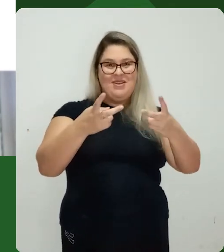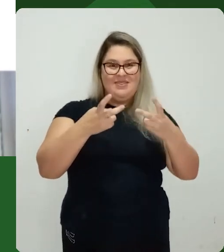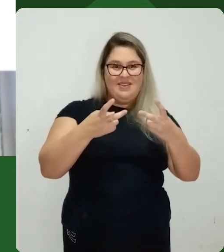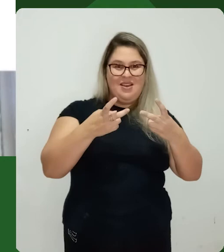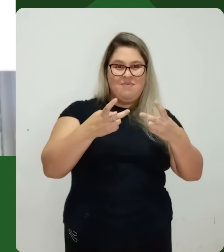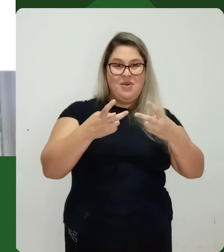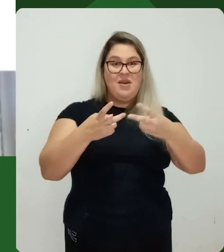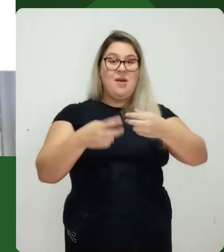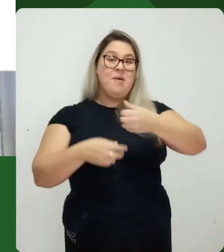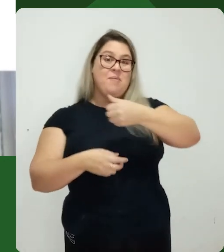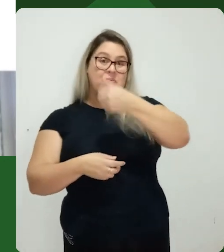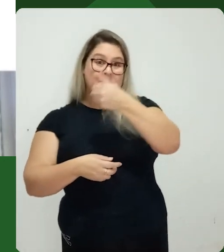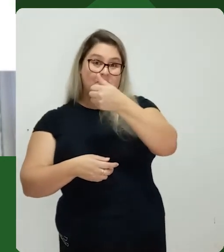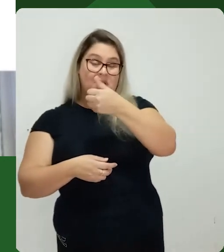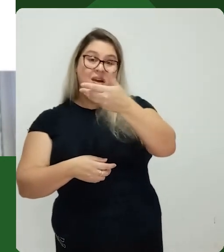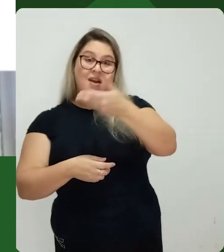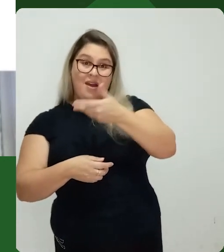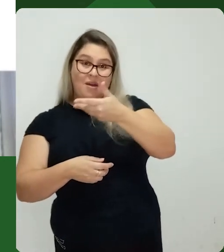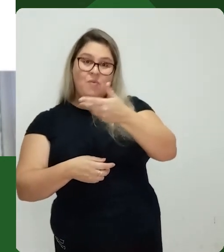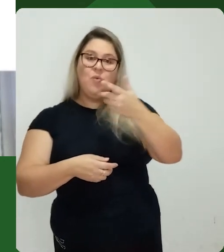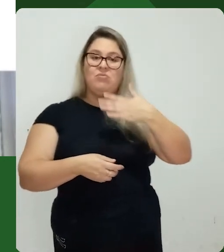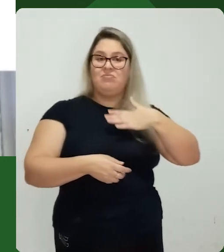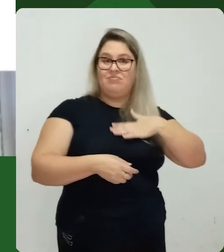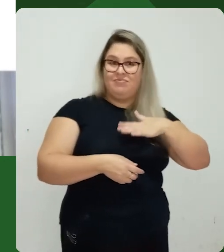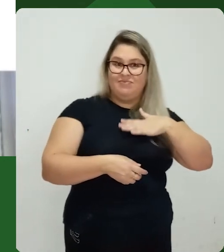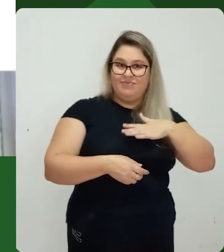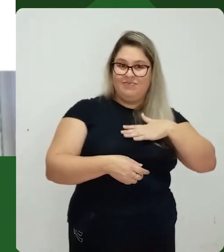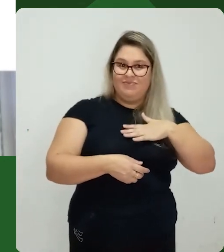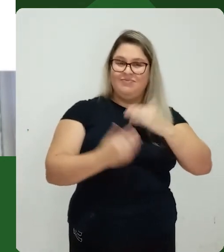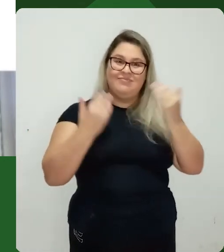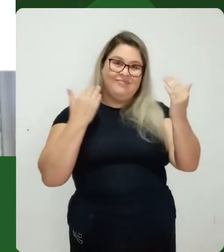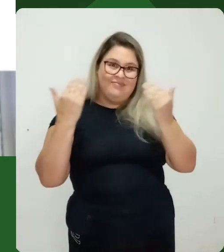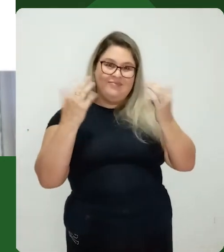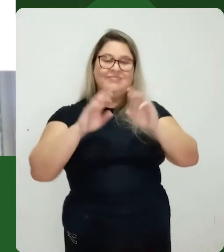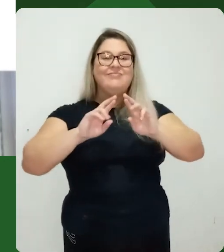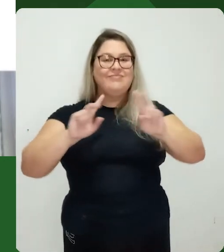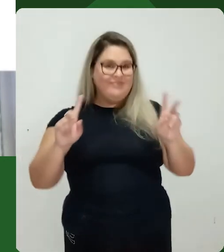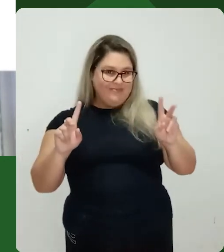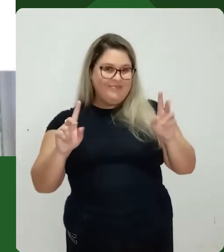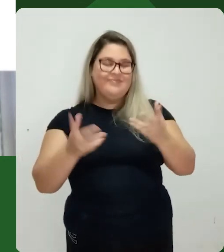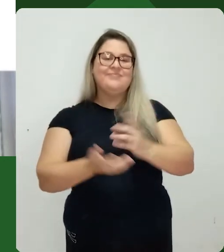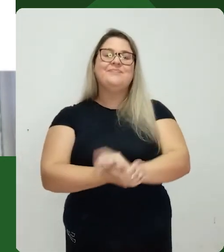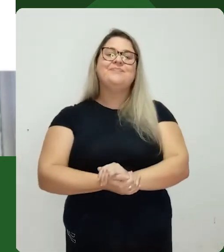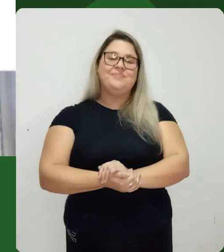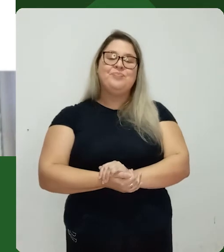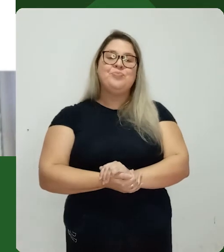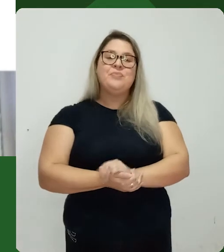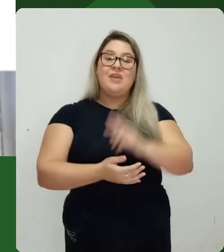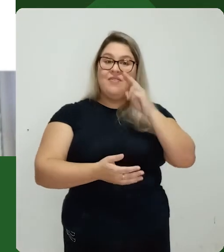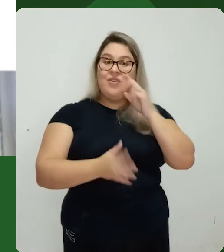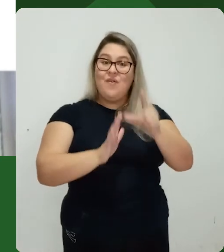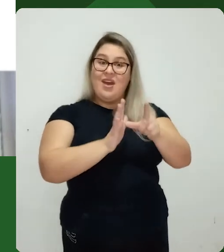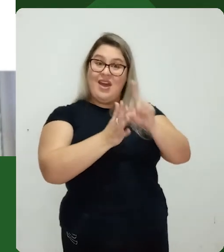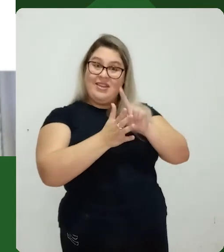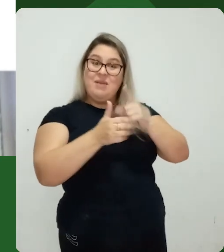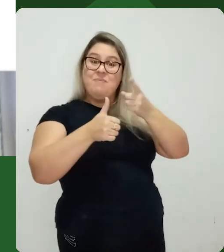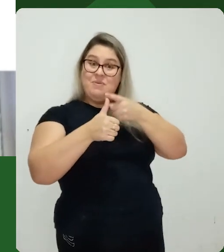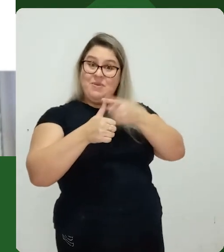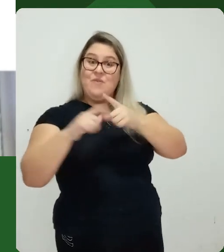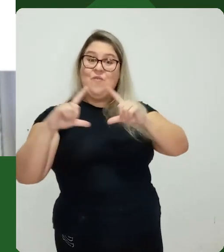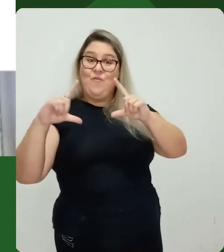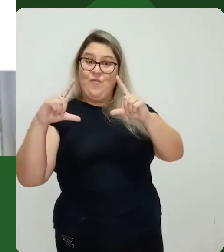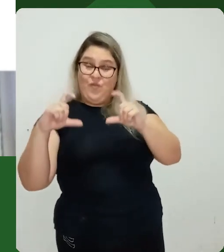mais lento. Esse último aqui, percebe que é muito mais rápido ali o tempo que ficou exposto. Então, é um obturador mais